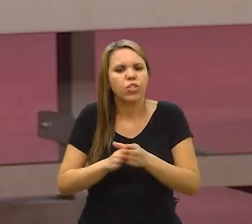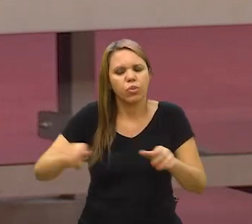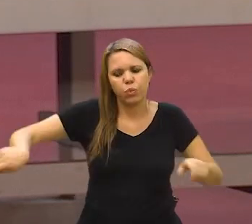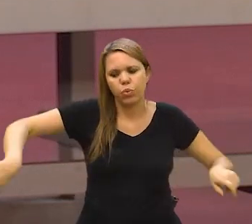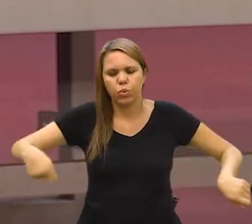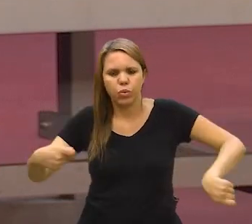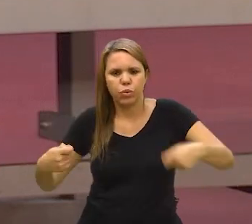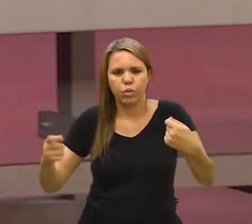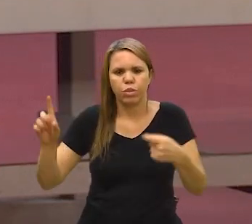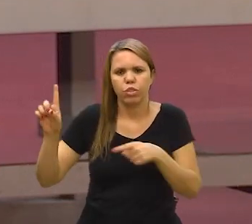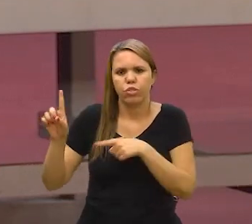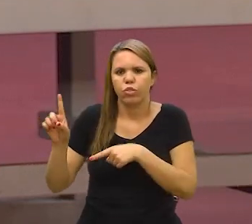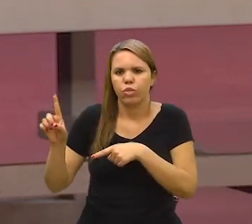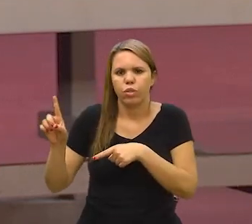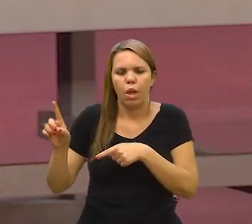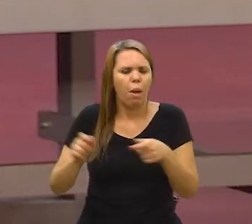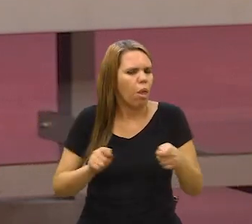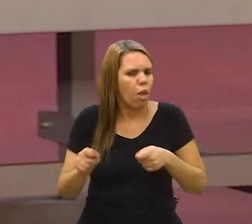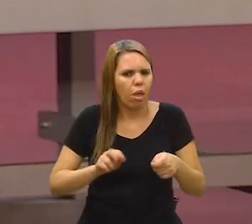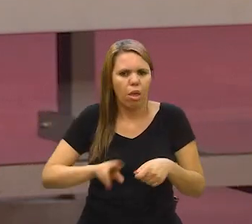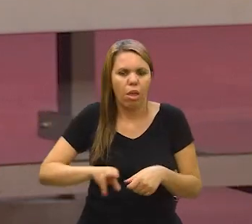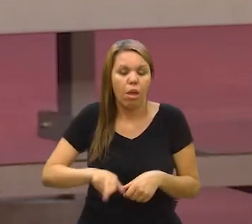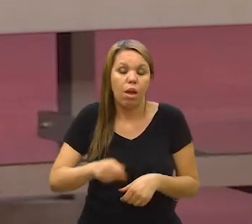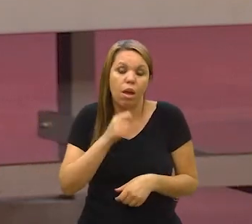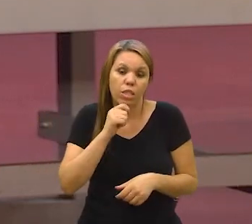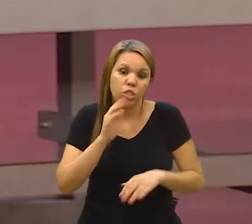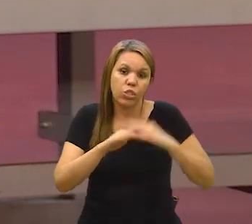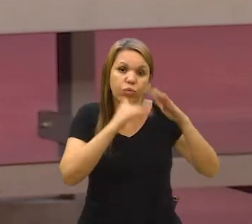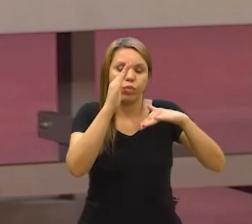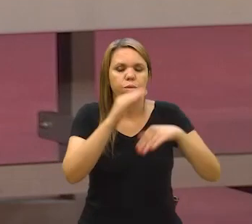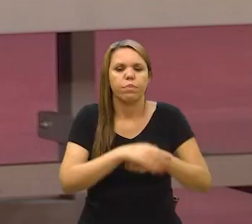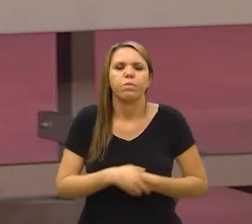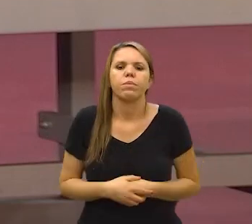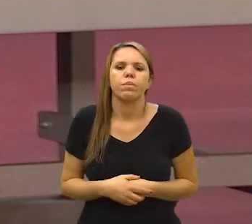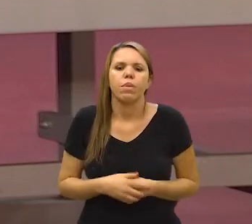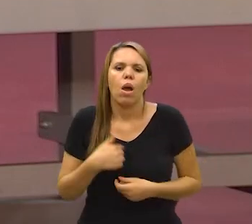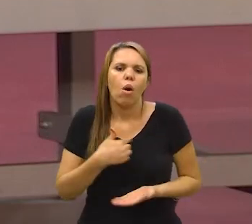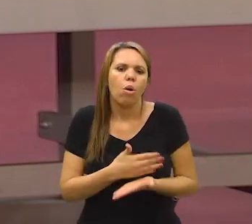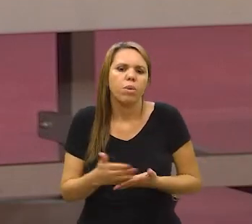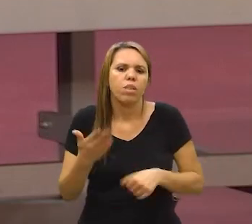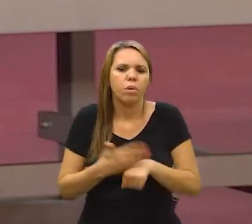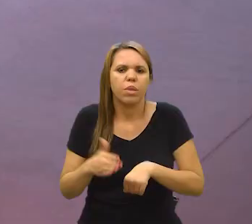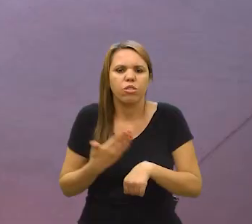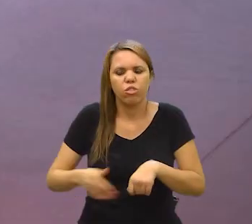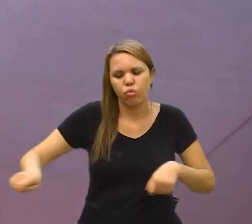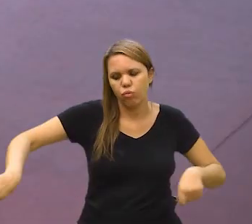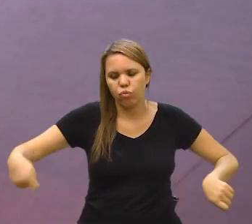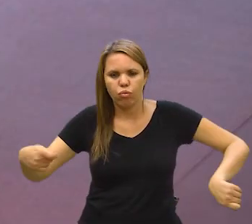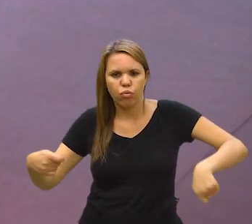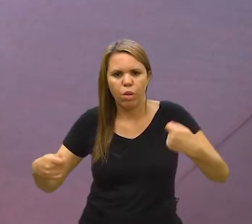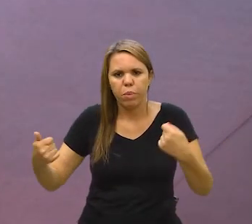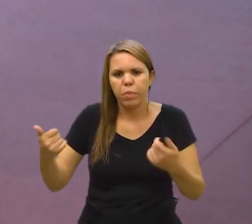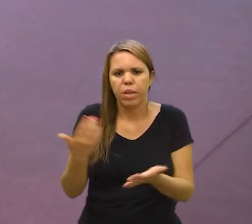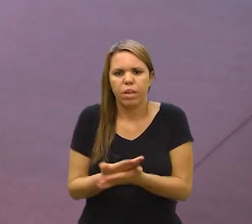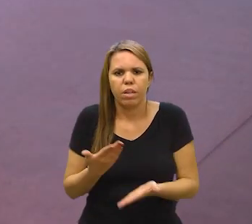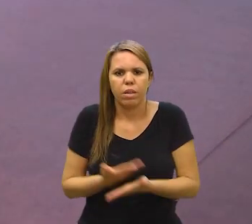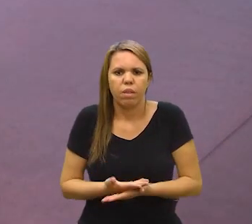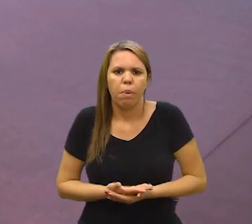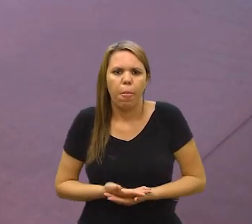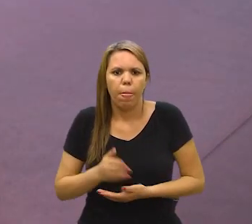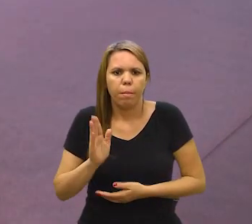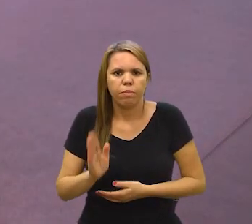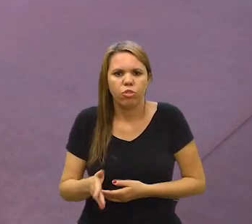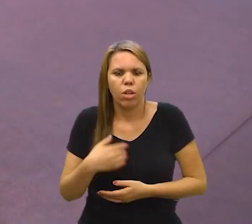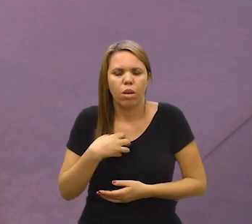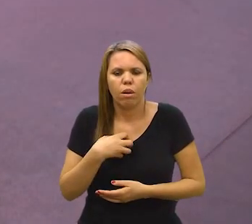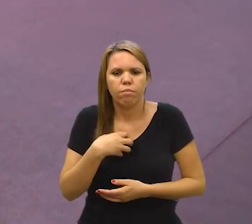direita, que é a minha mão não dominante, para desenvolver mesmo. E eu comecei a praticar o tênis de mesa. Só que nas primeiras aulas, eu já